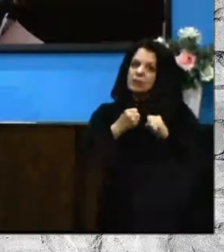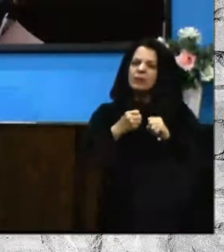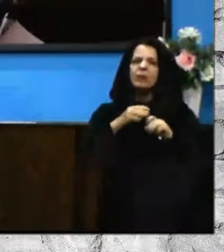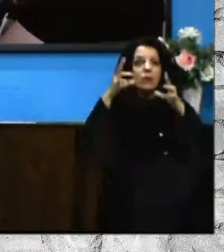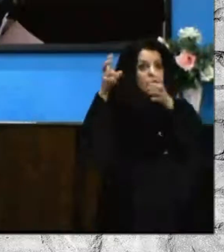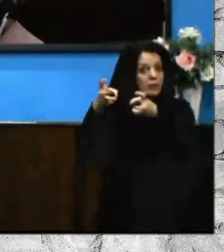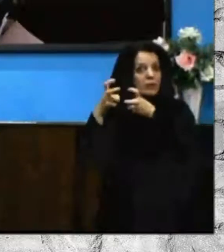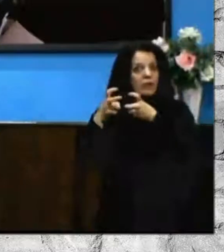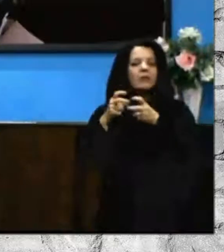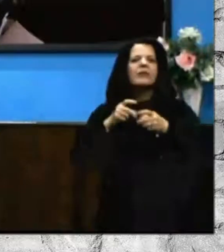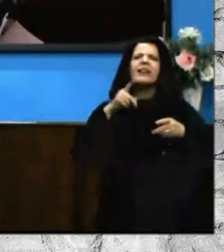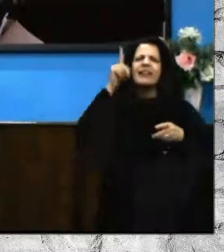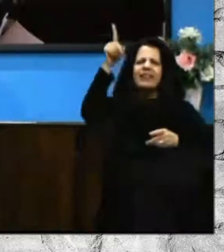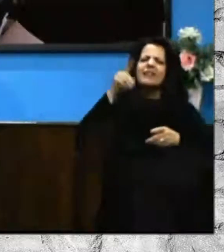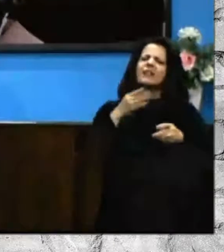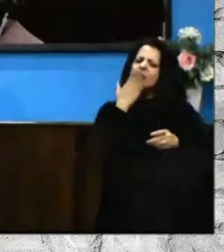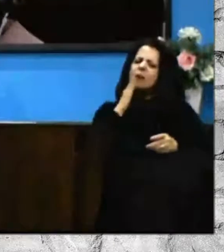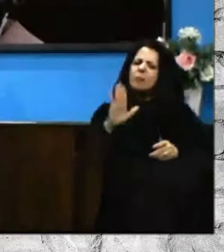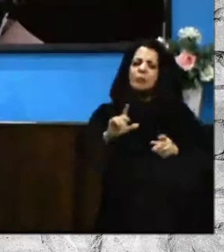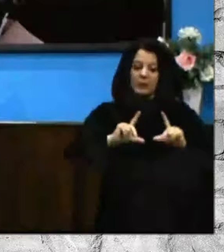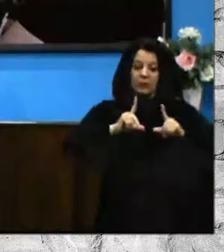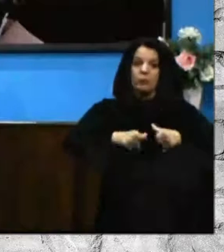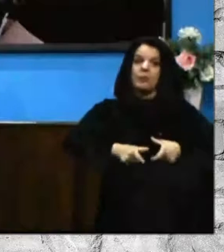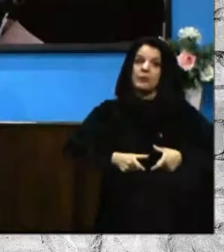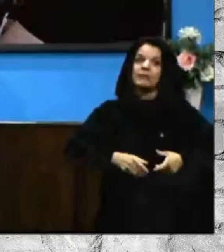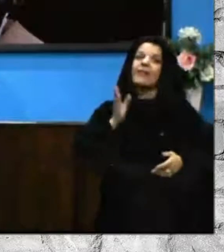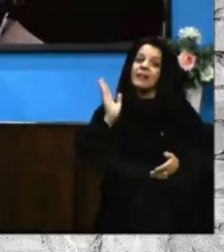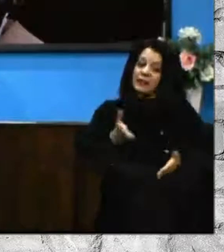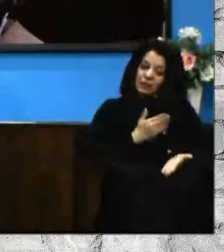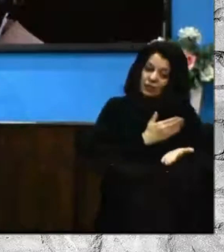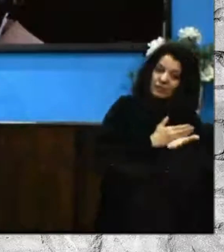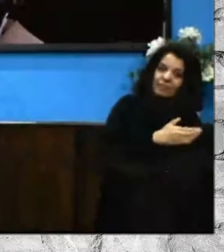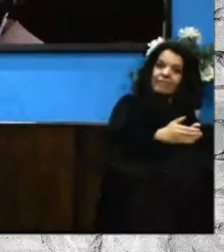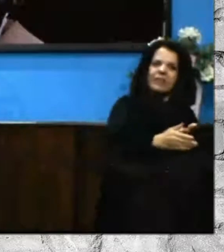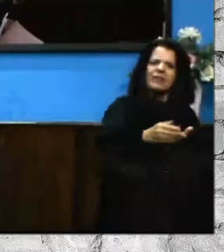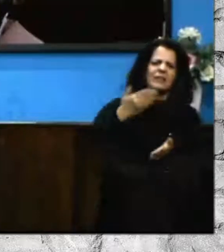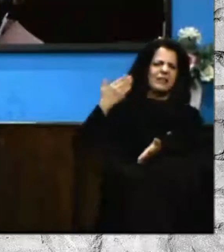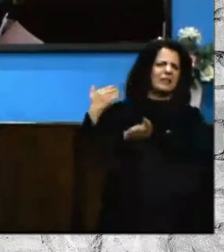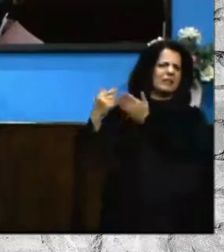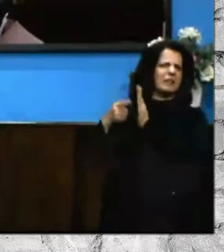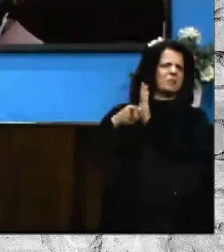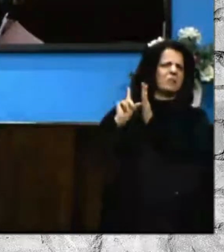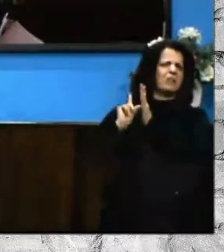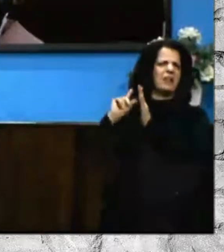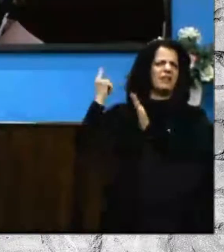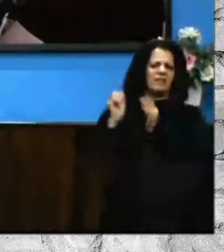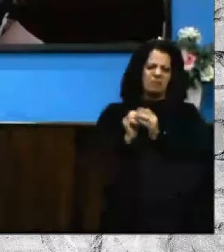que Deus está falando com Israel. Você vai ver que eles haviam passado pouco tempo antes, eles tinham visto